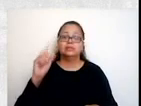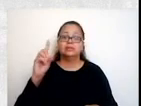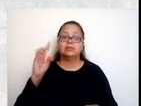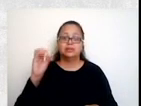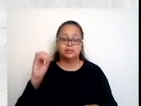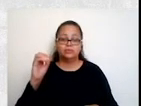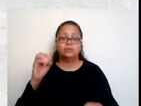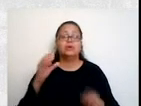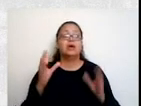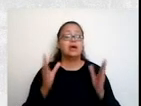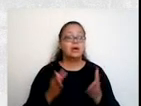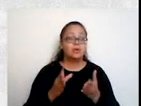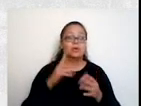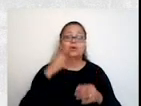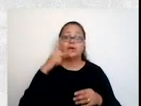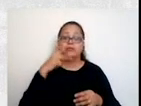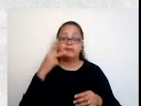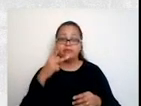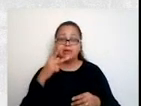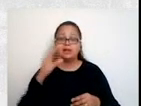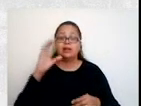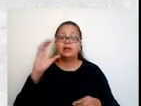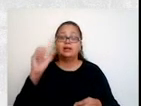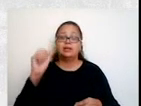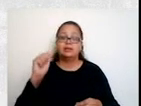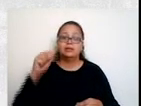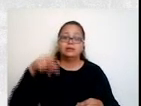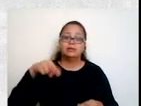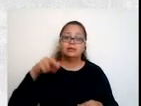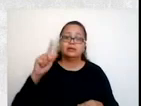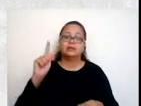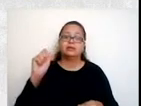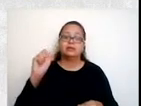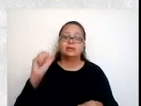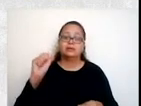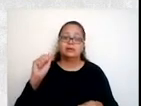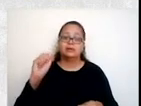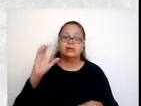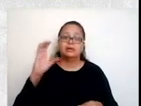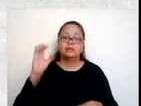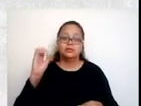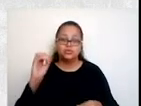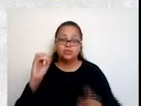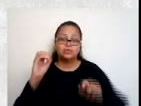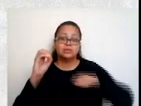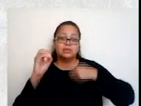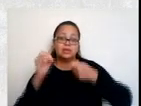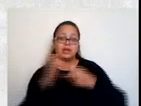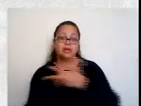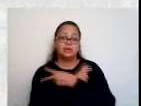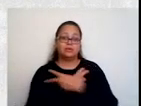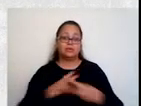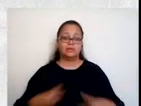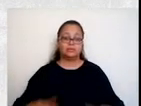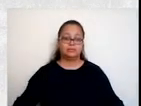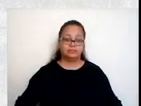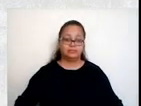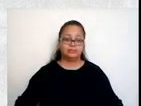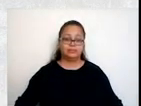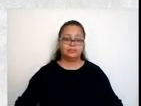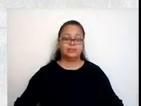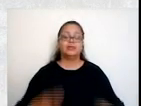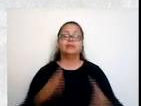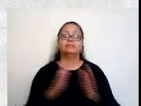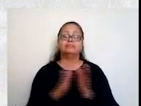sobre os famosos cangaceiros, né? A miséria e a falta de esperança também foram responsáveis pelo surgimento